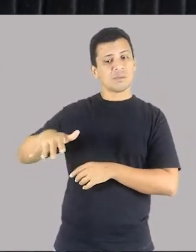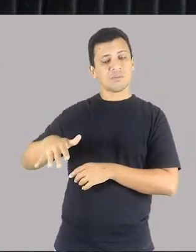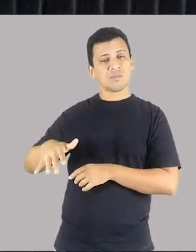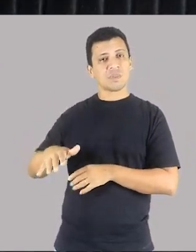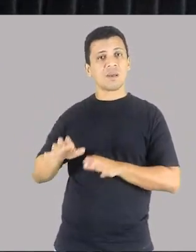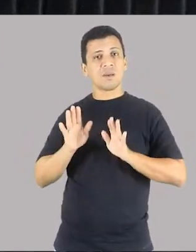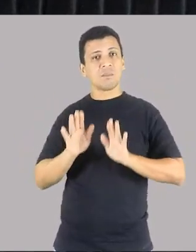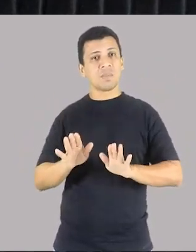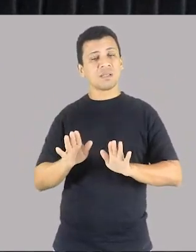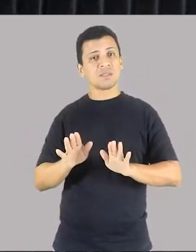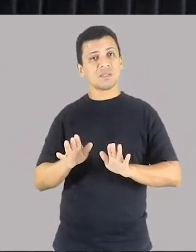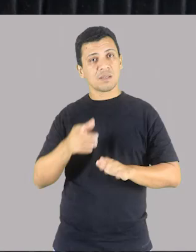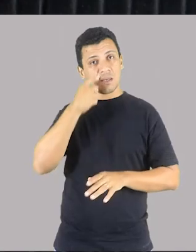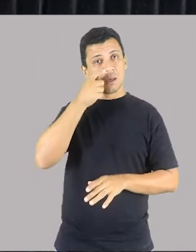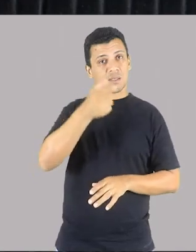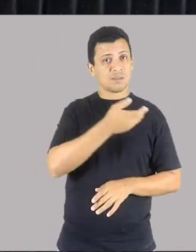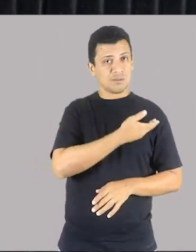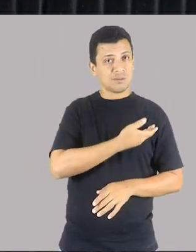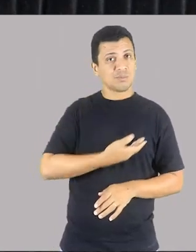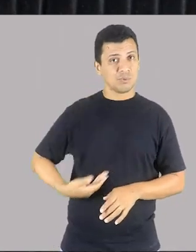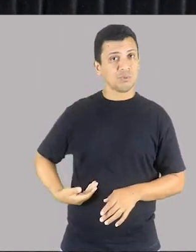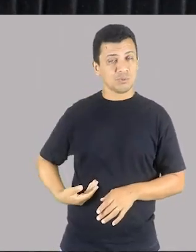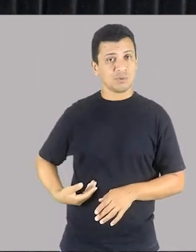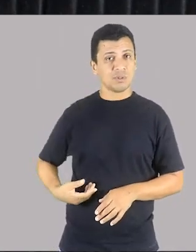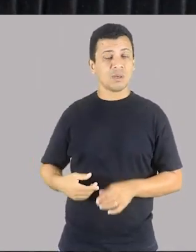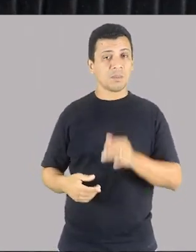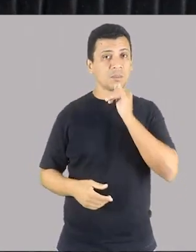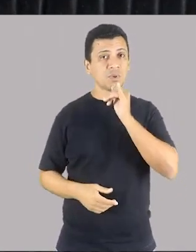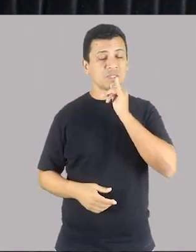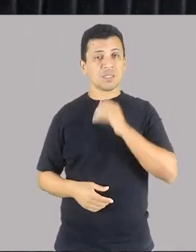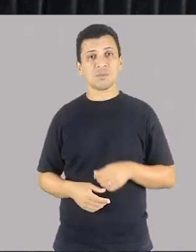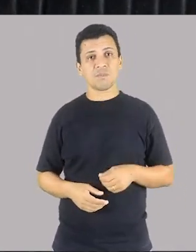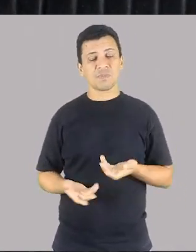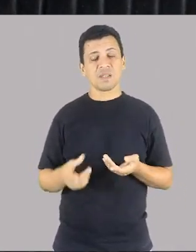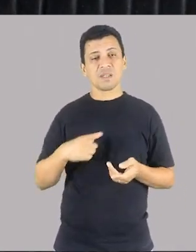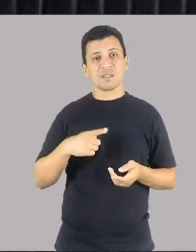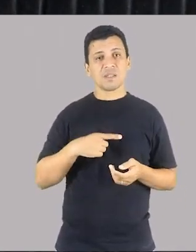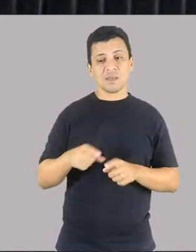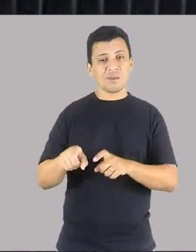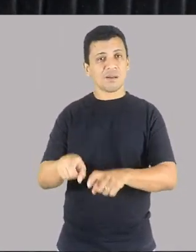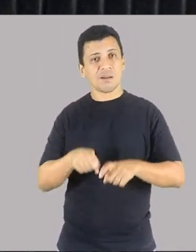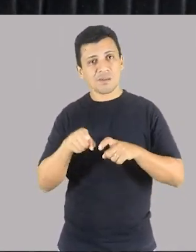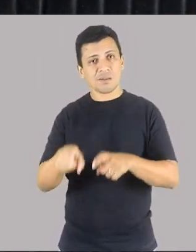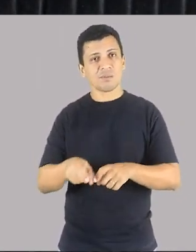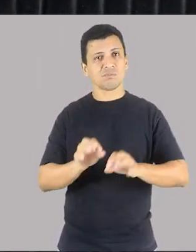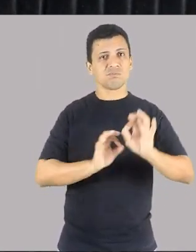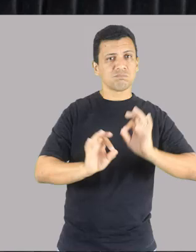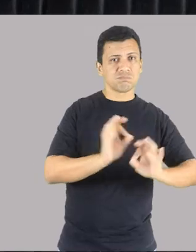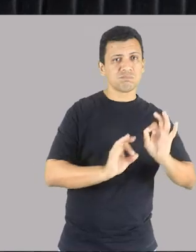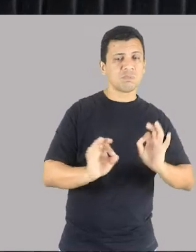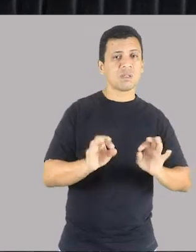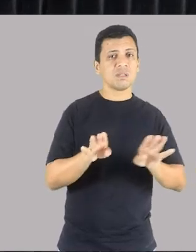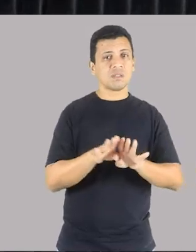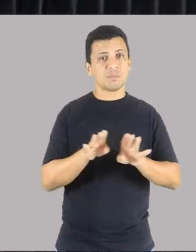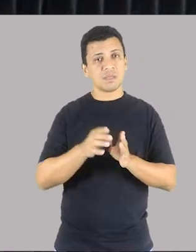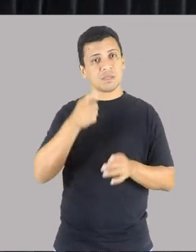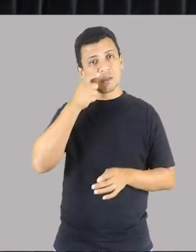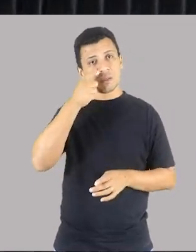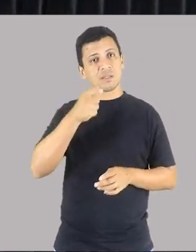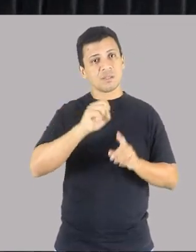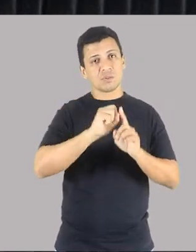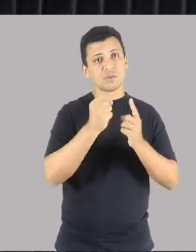que, sim, existe aí uma supremacia do interesse público. Ao particular, o que interessa é conservar a